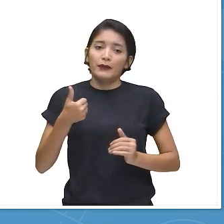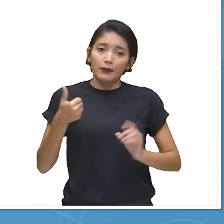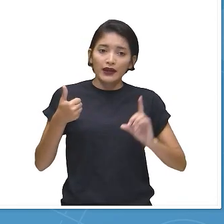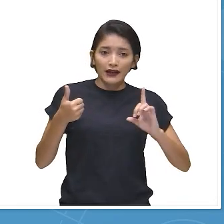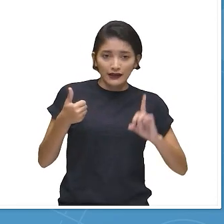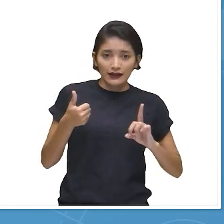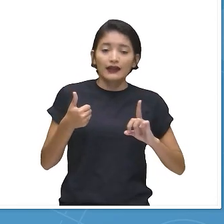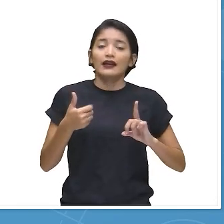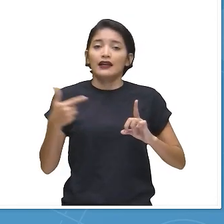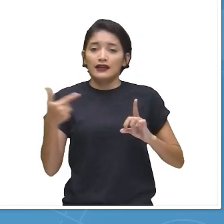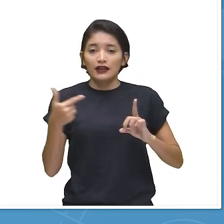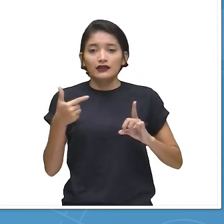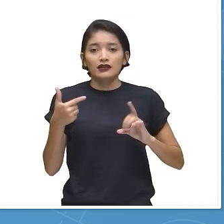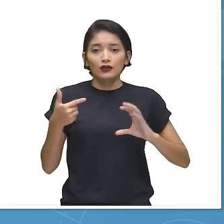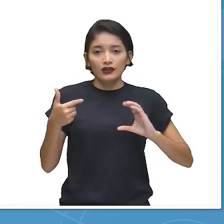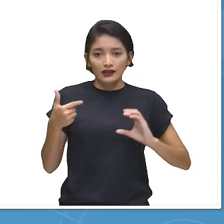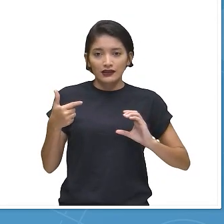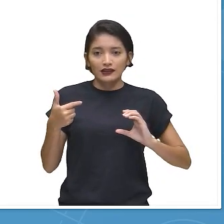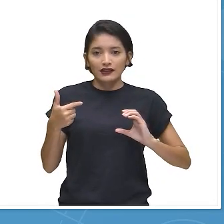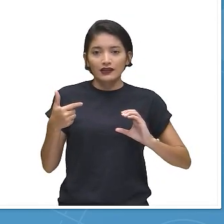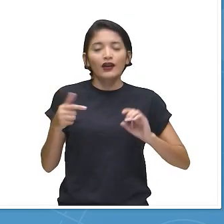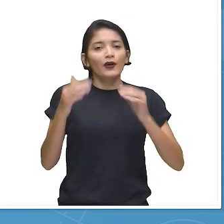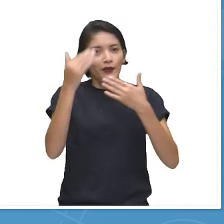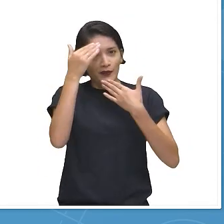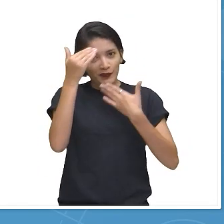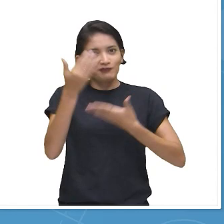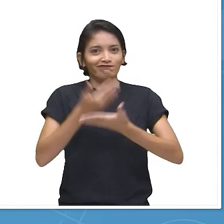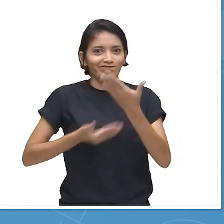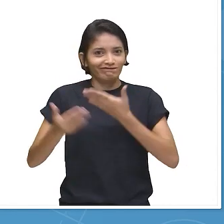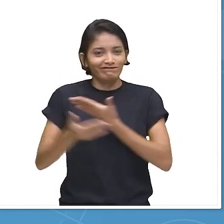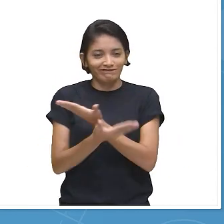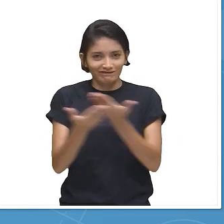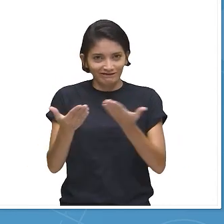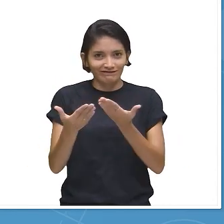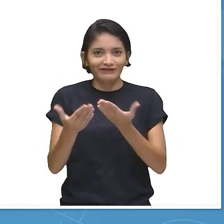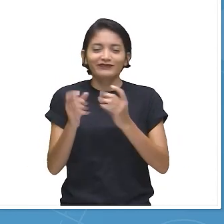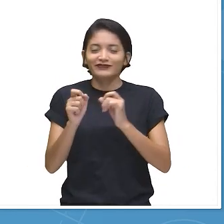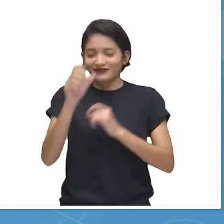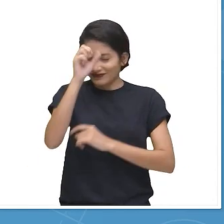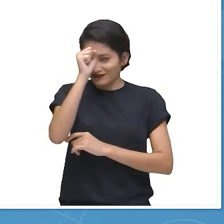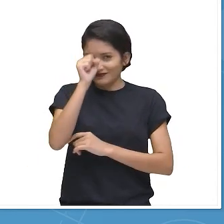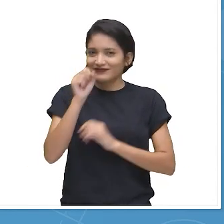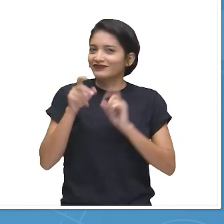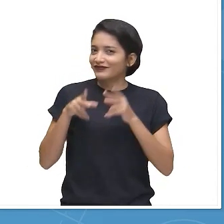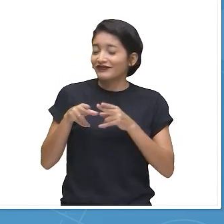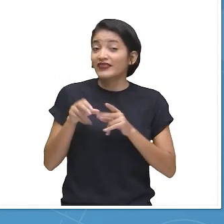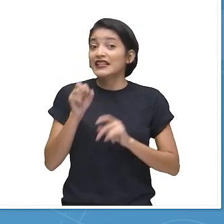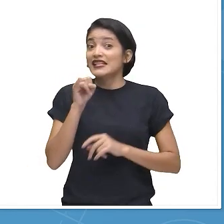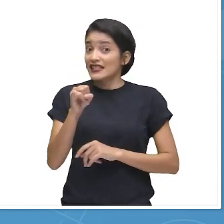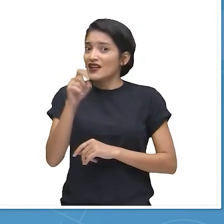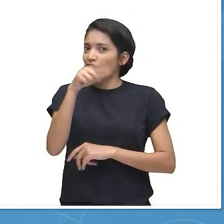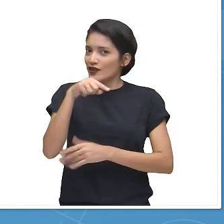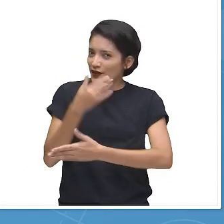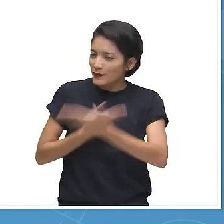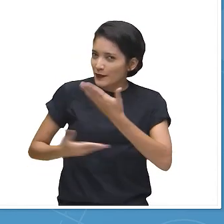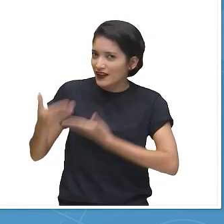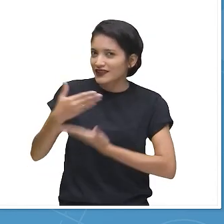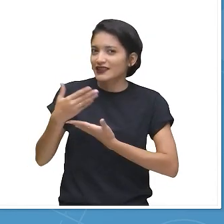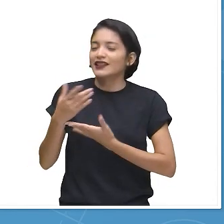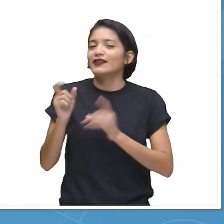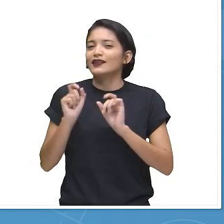questão 2 é a letra C. Obrigada pela participação de vocês, é assim que se aprende. Se você participa, você tem